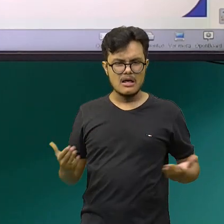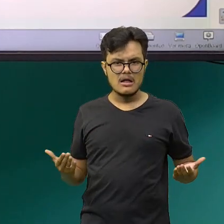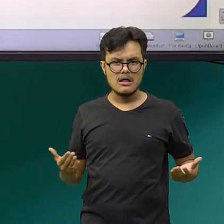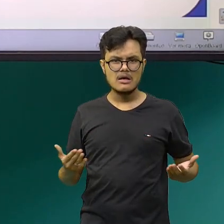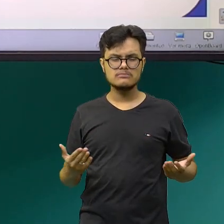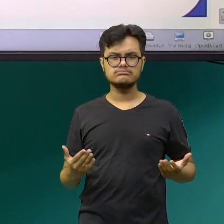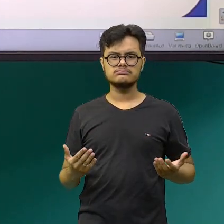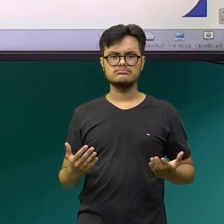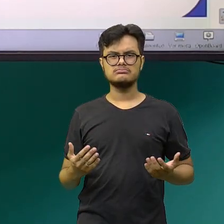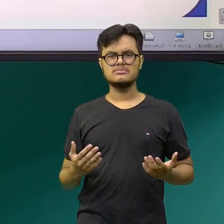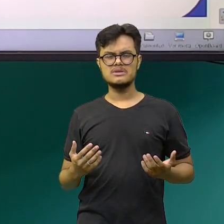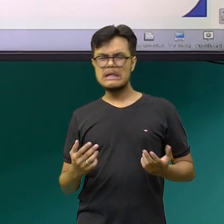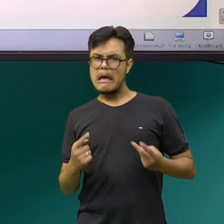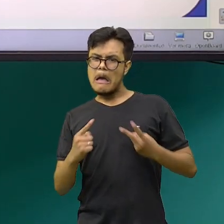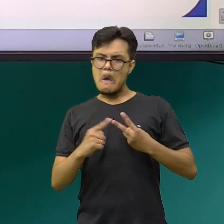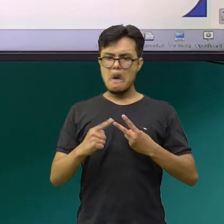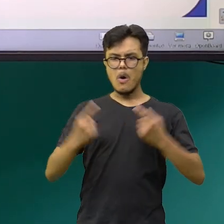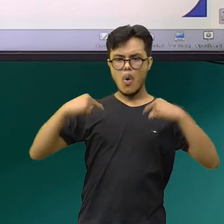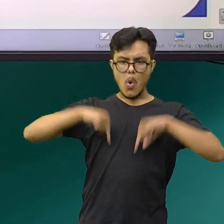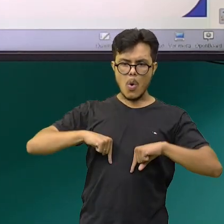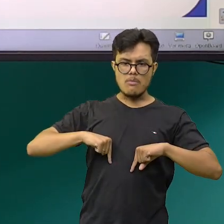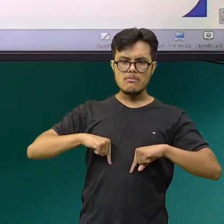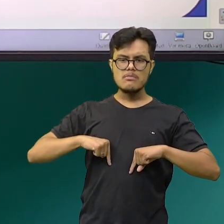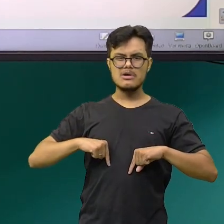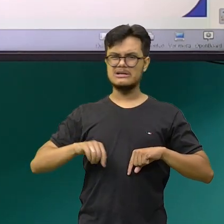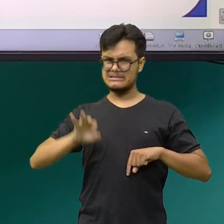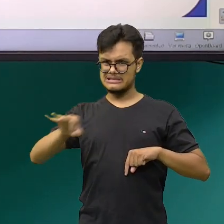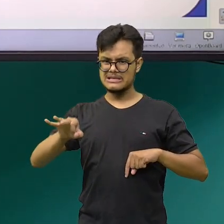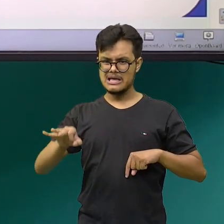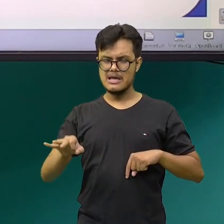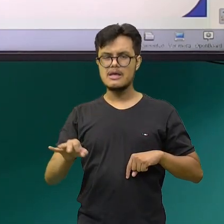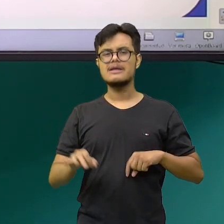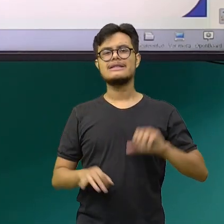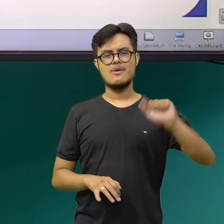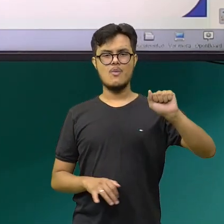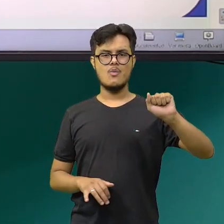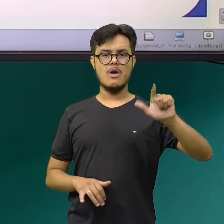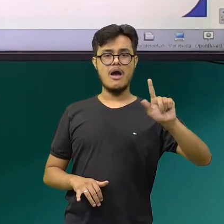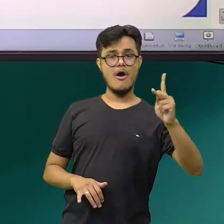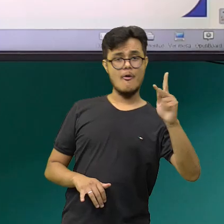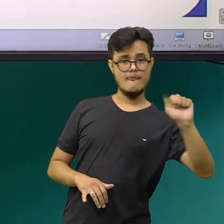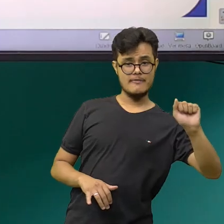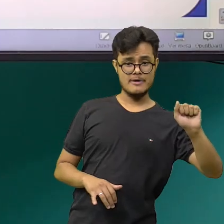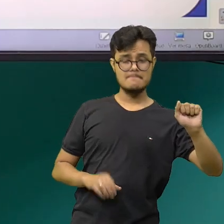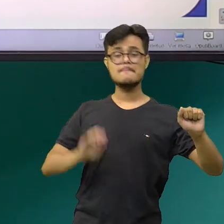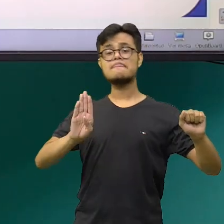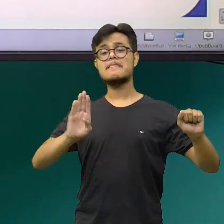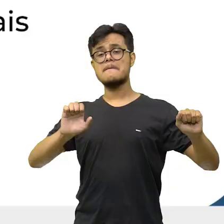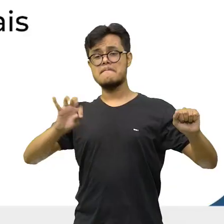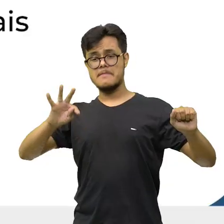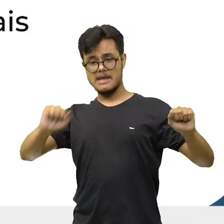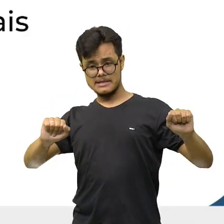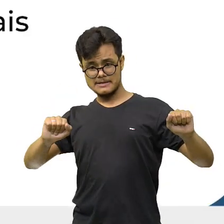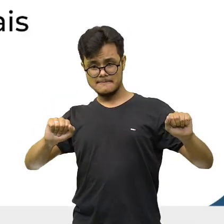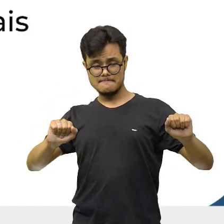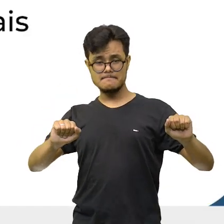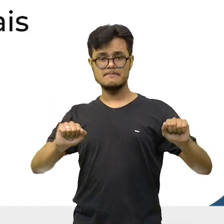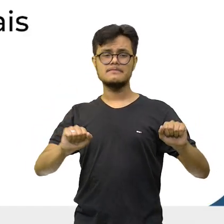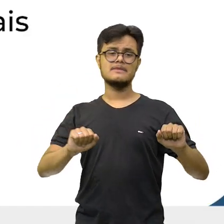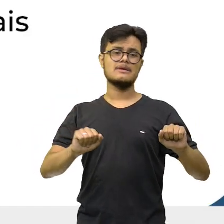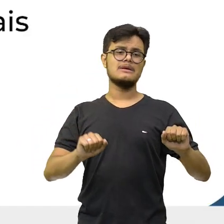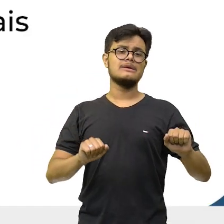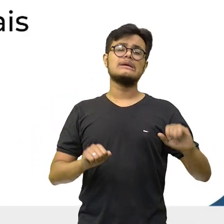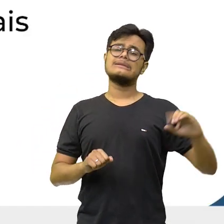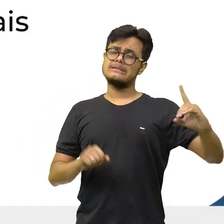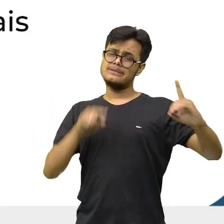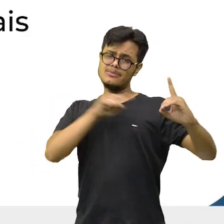Vai produzir hormônio? Vai. Gabi, alfa-glucagon, beta-insulina. Então, marca a letra